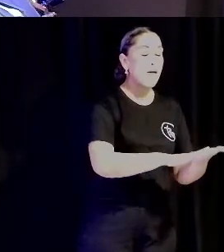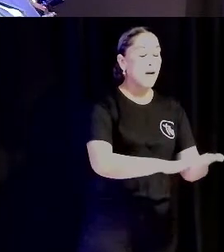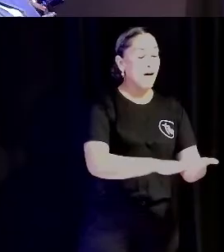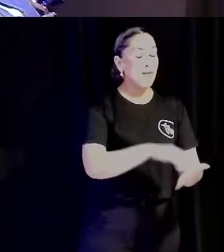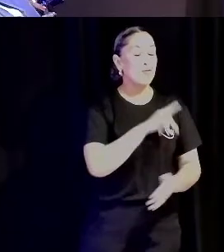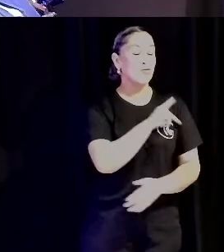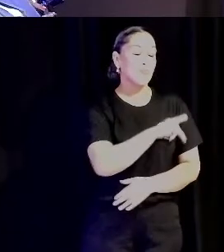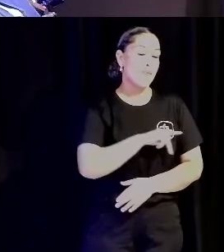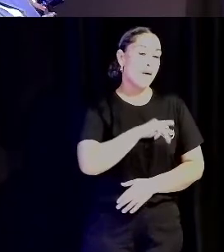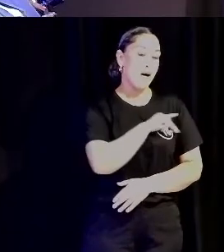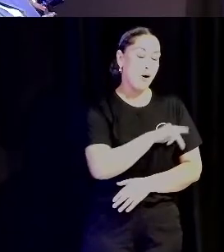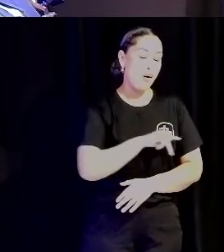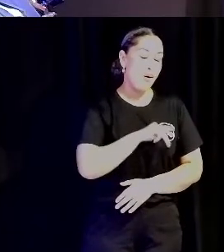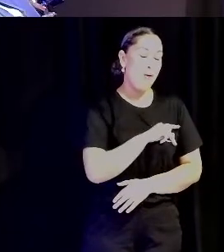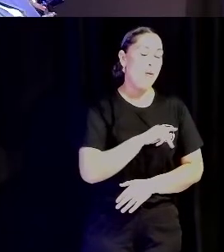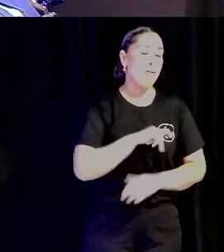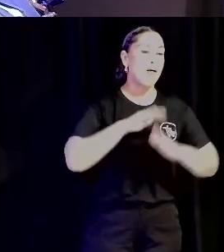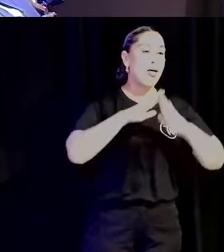Filipos.